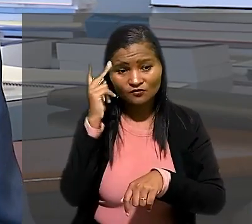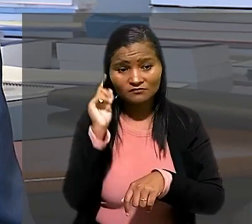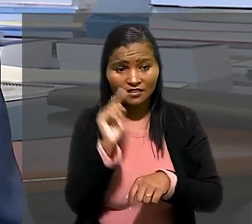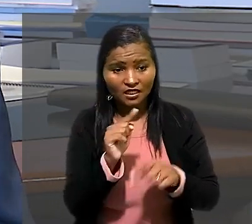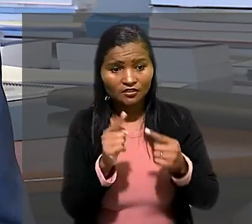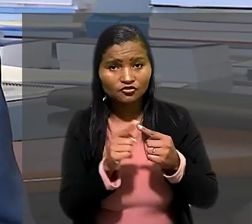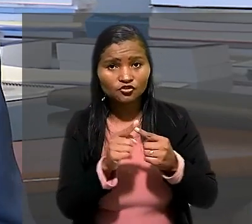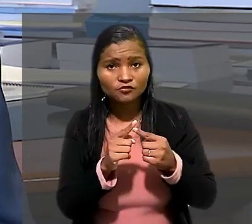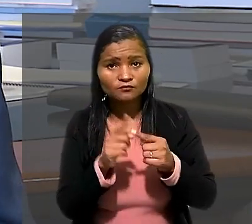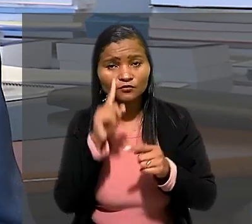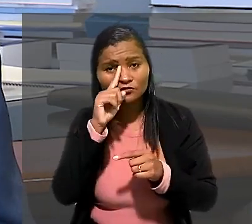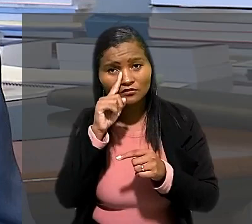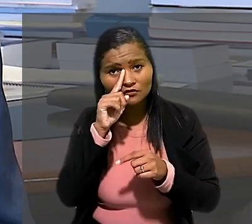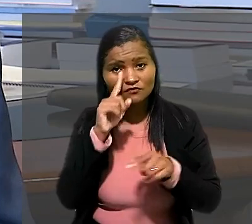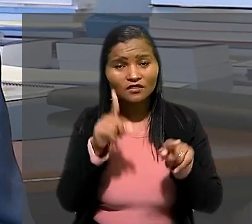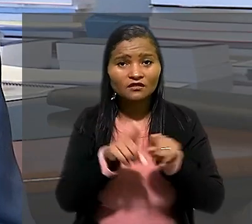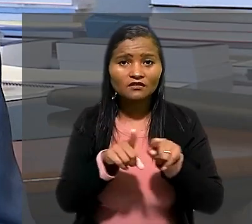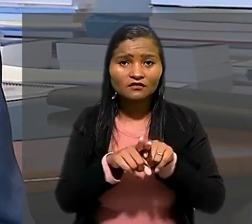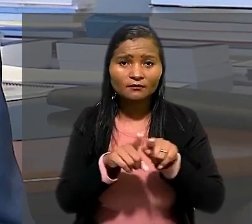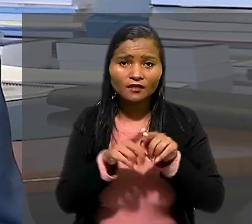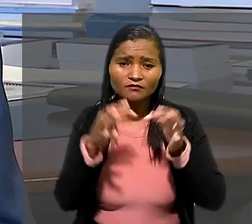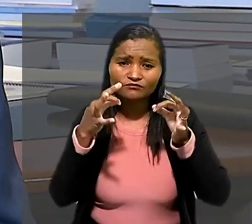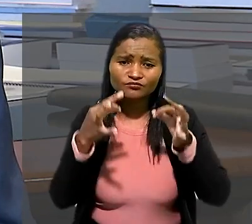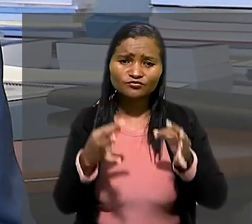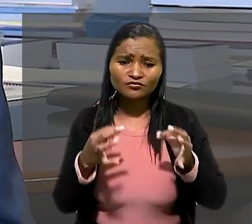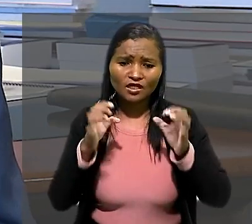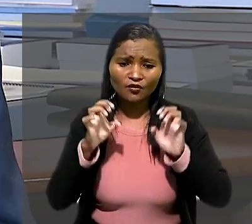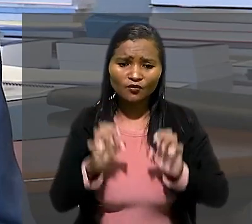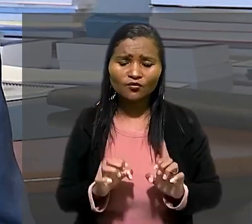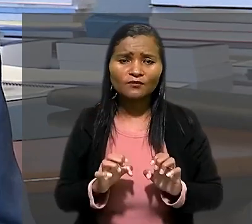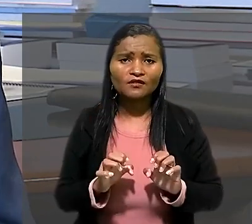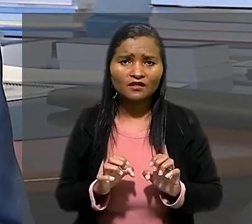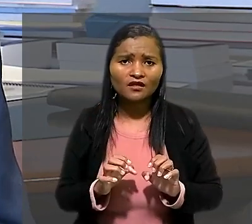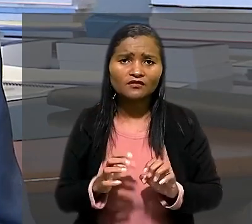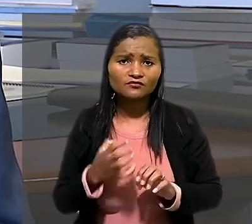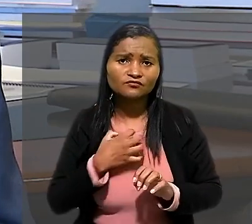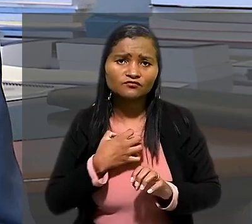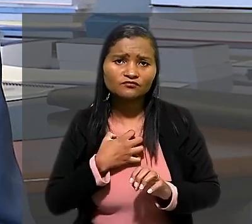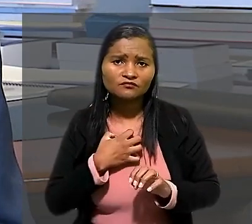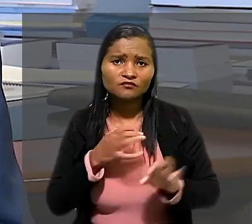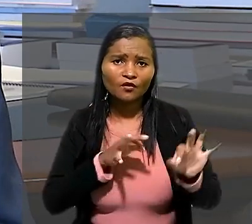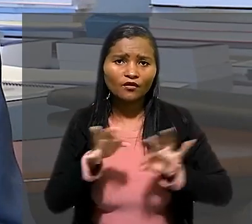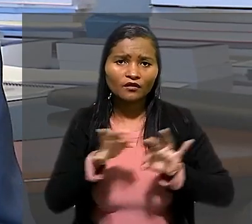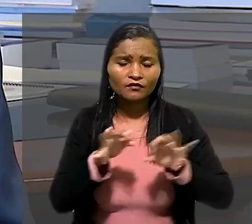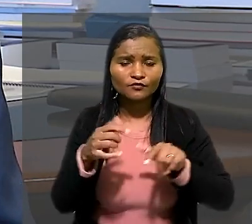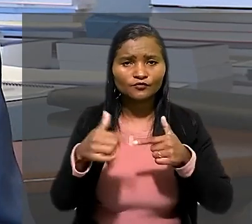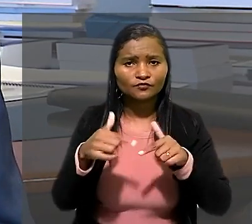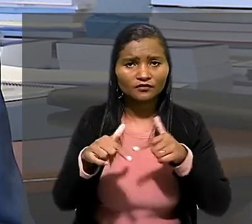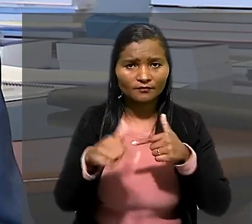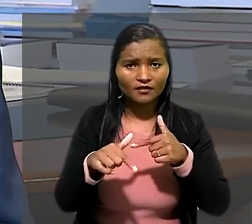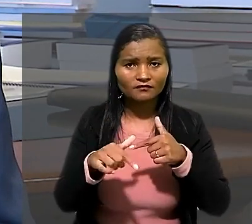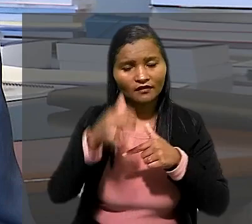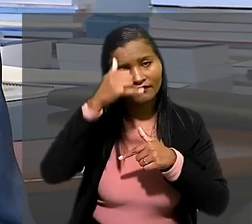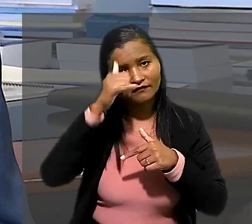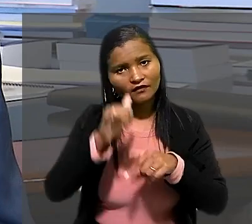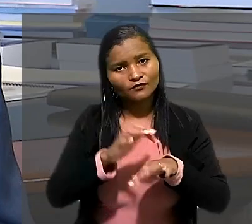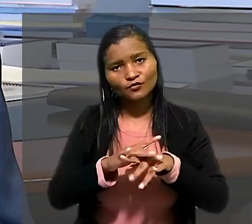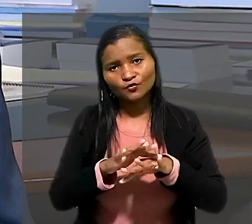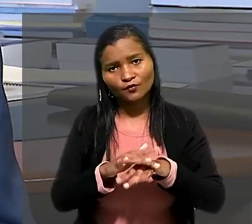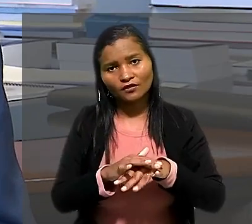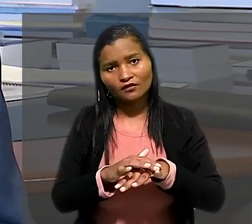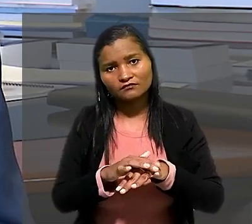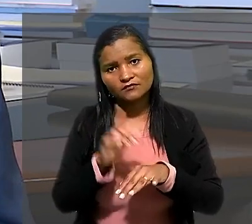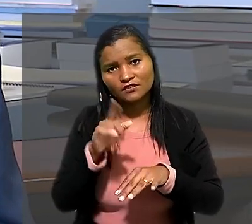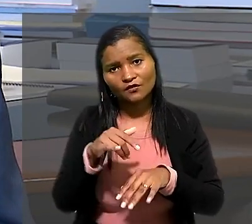as pessoas para aquele tipo de risco da atividade e também uma postura ergonômica no sentido da forma que se dá a organização do trabalho, evitando